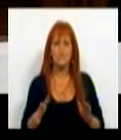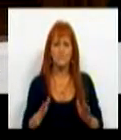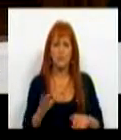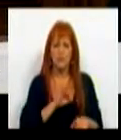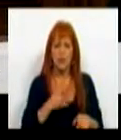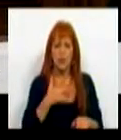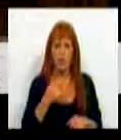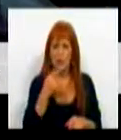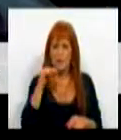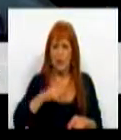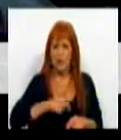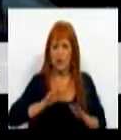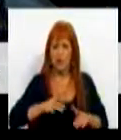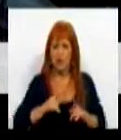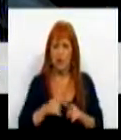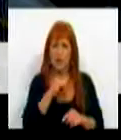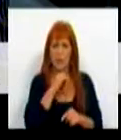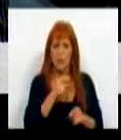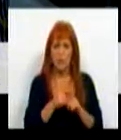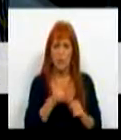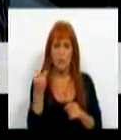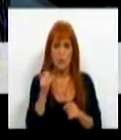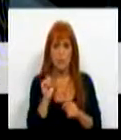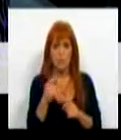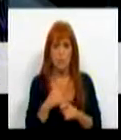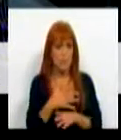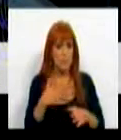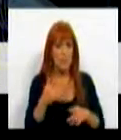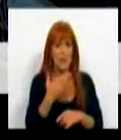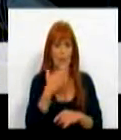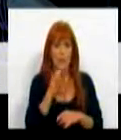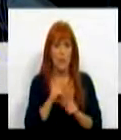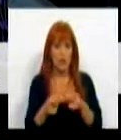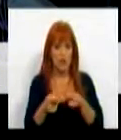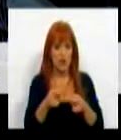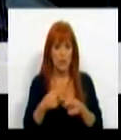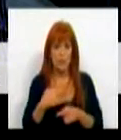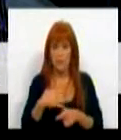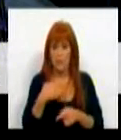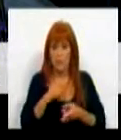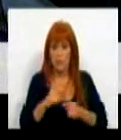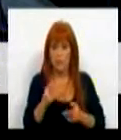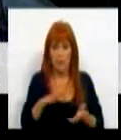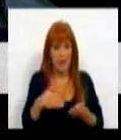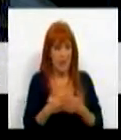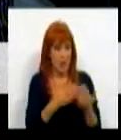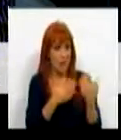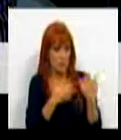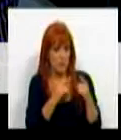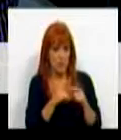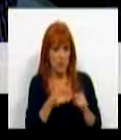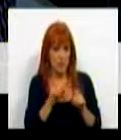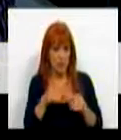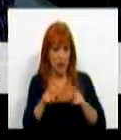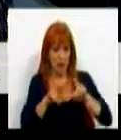O Sr. Doutor também já disse aqui que a viabilidade de uma instituição é em grande parte dependente da gestão. Significa que atribui a responsabilidade